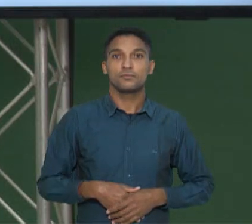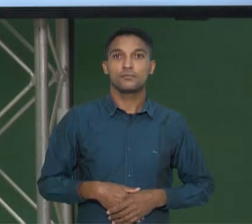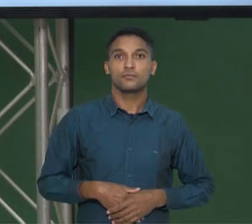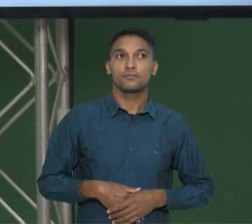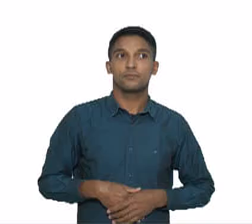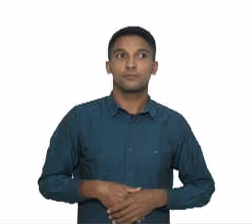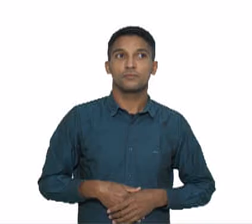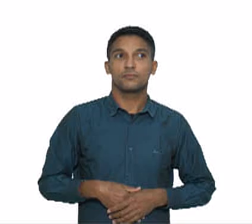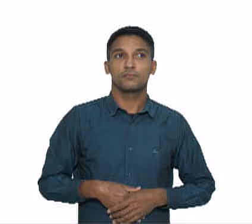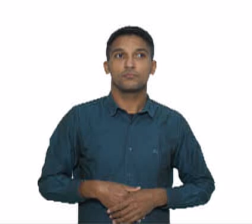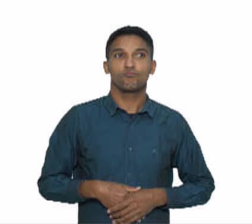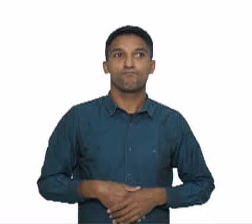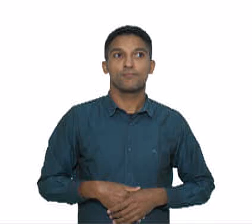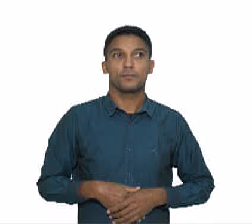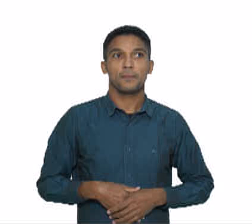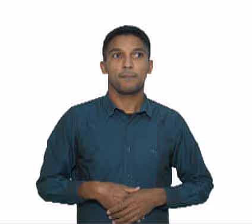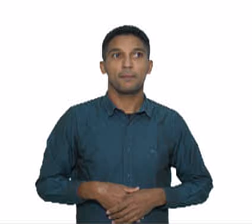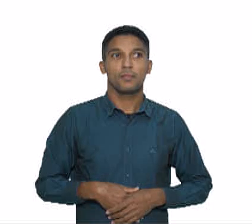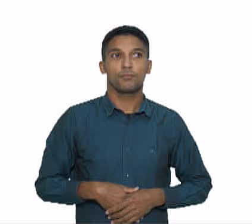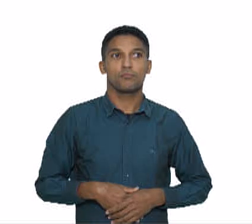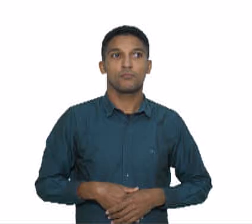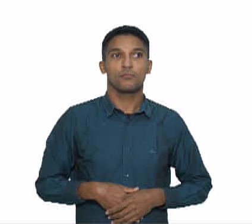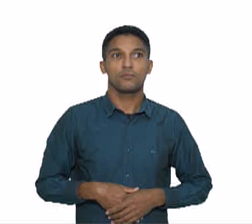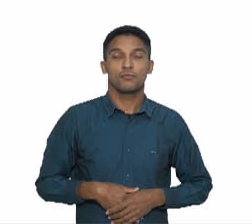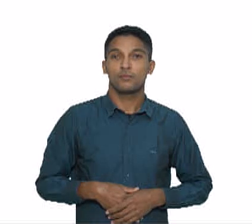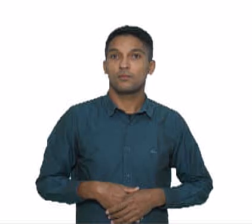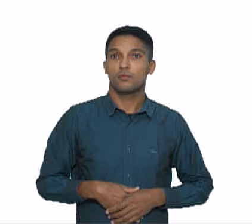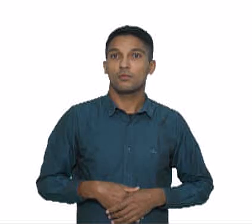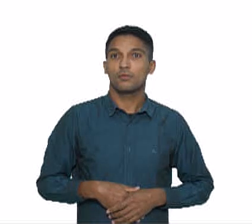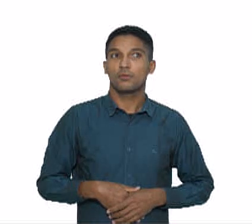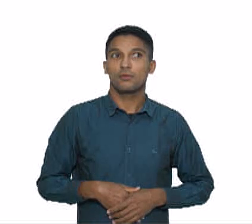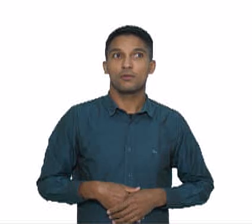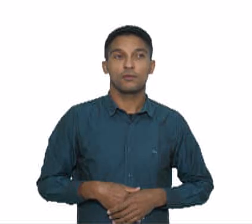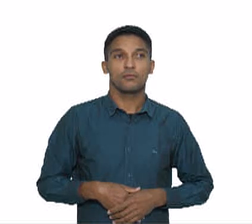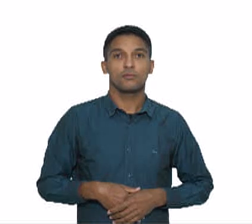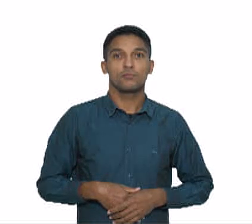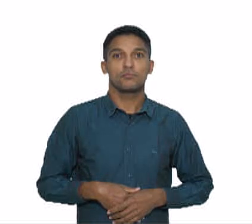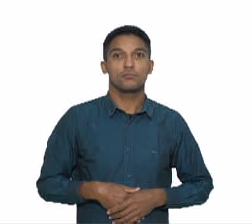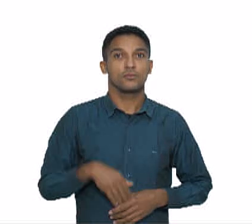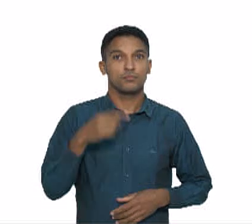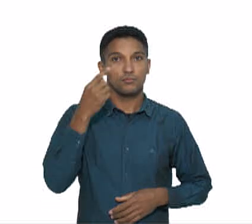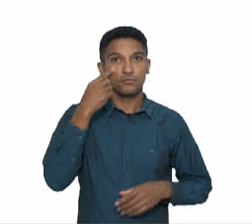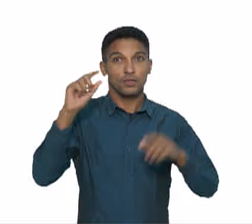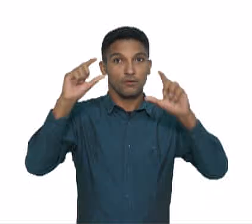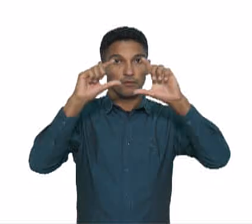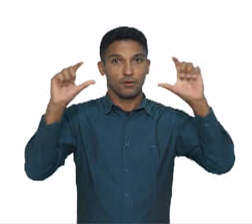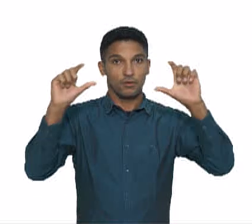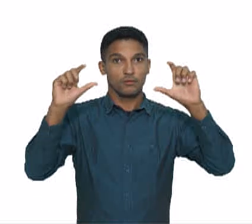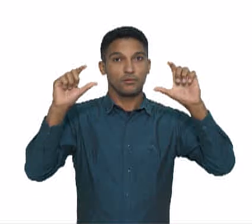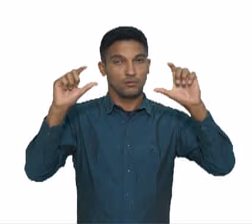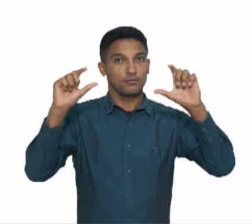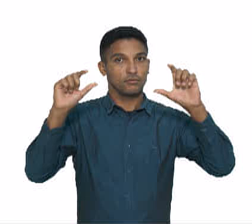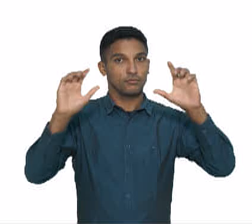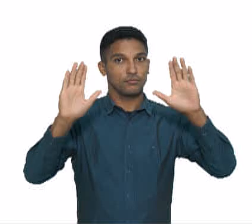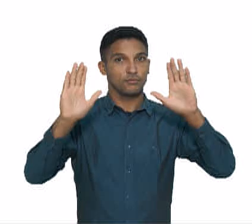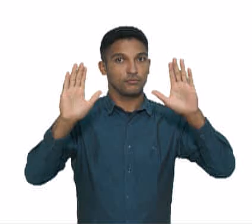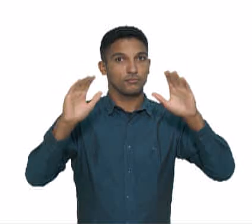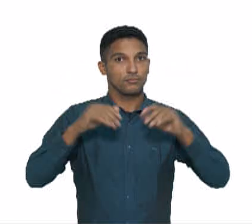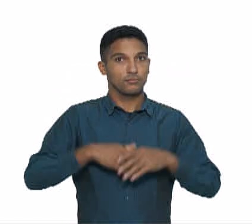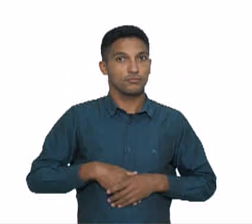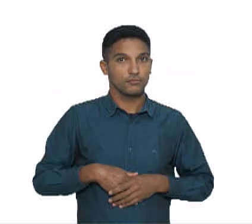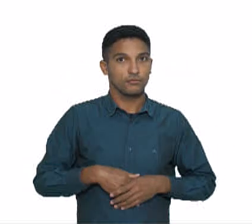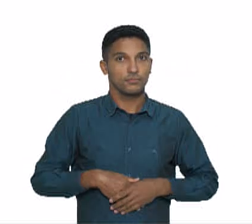Quisiera una habitación con agua corriente, banho, 2 camas,